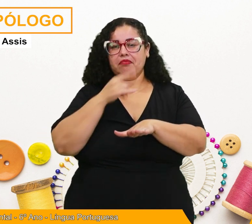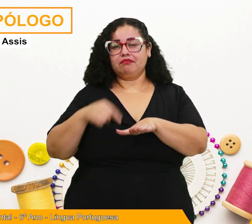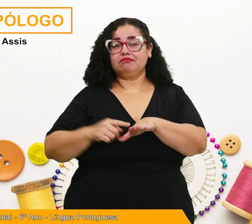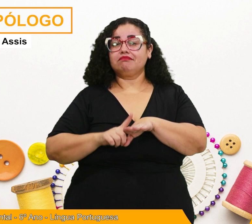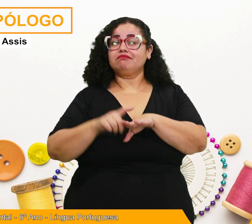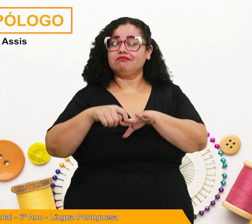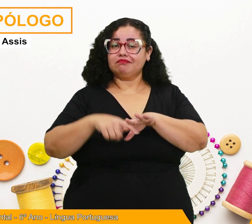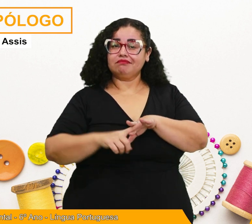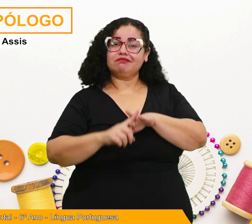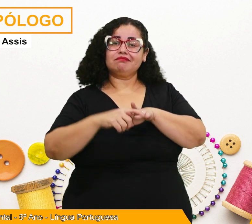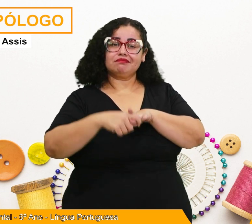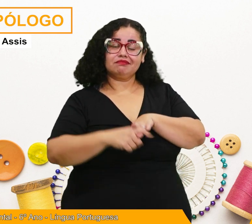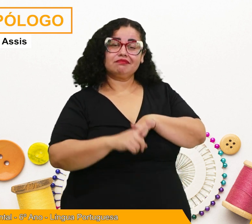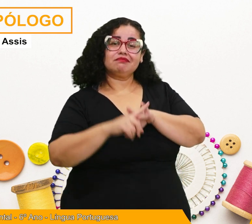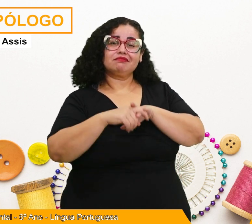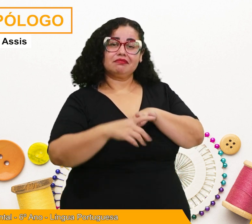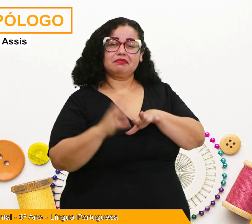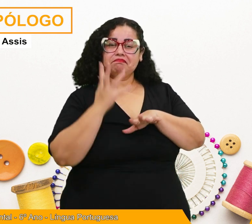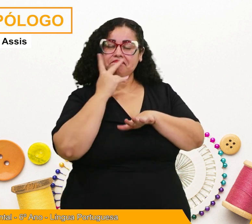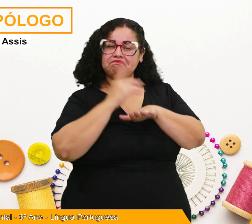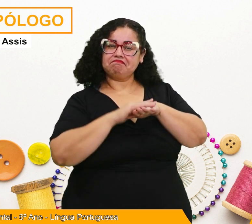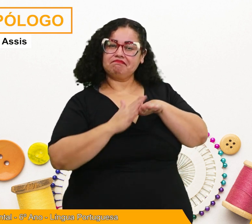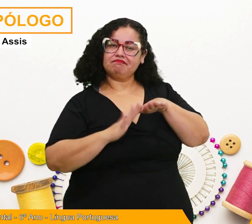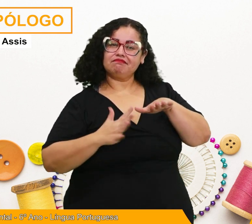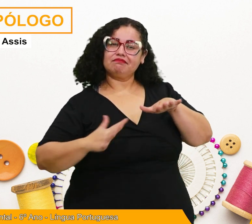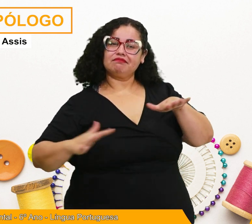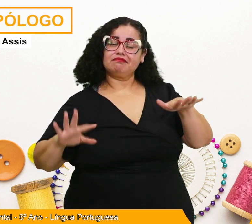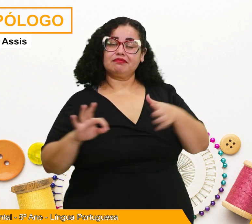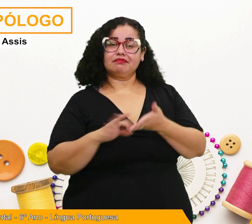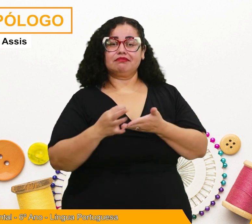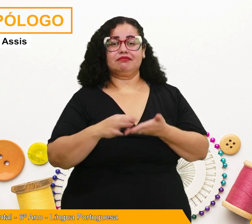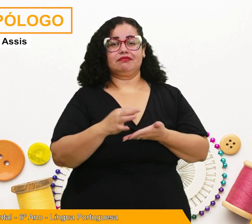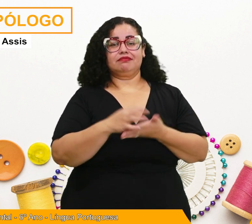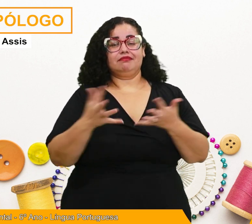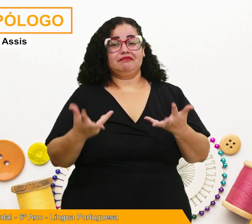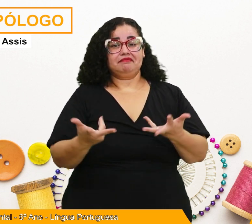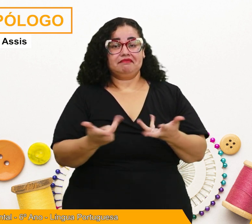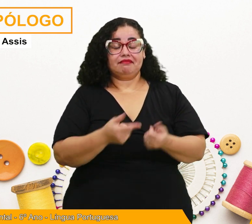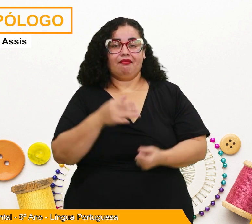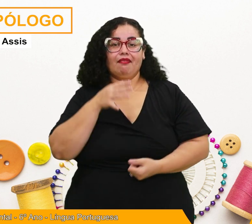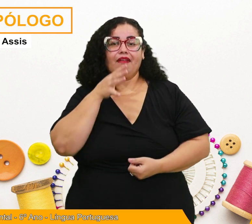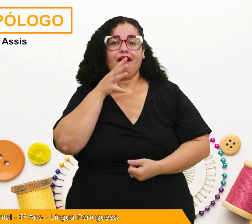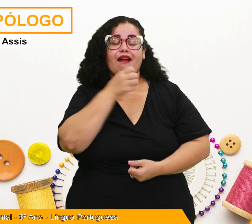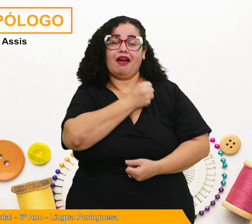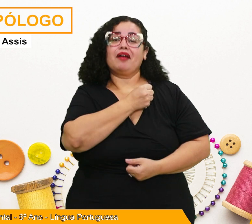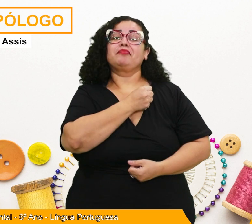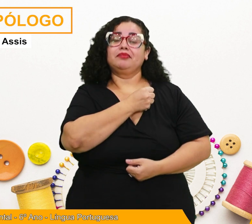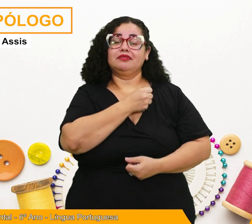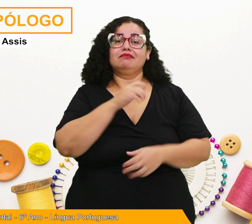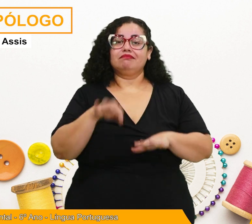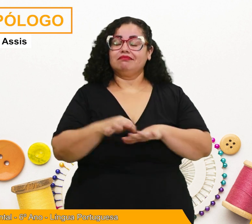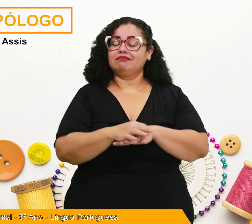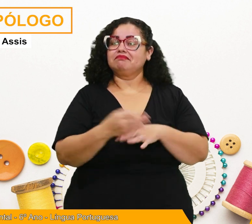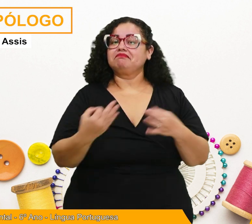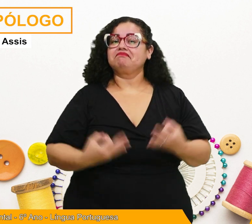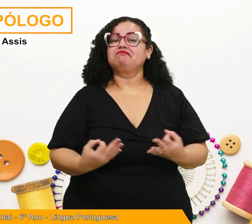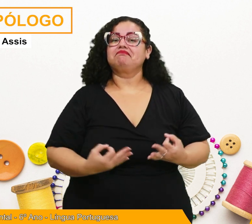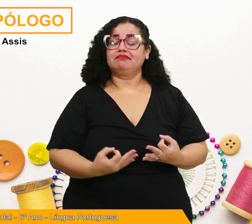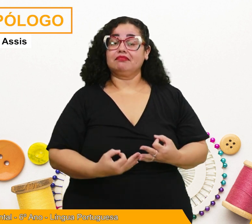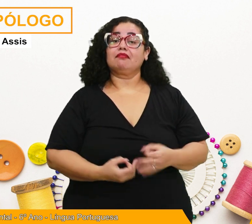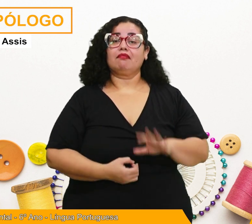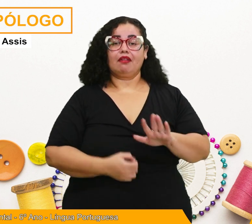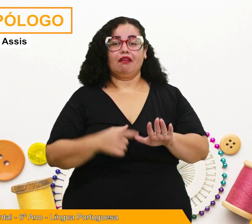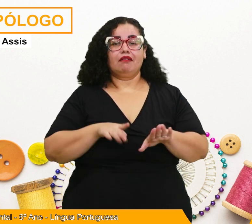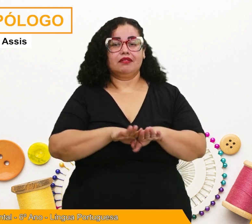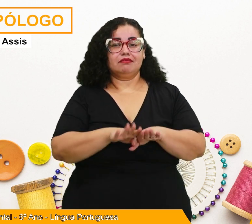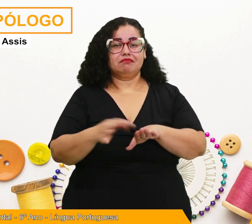adiante, que era a melhor das sedas entre os dedos da costureira, ágeis como os galgos de Diana, para dar